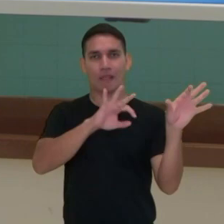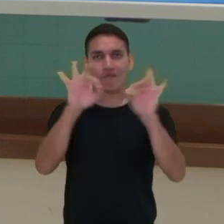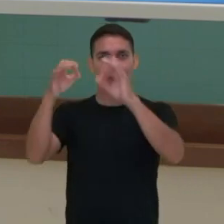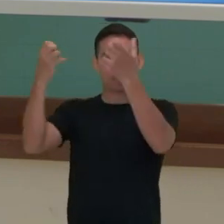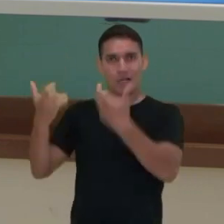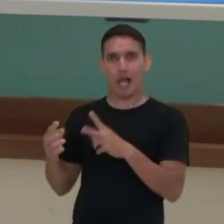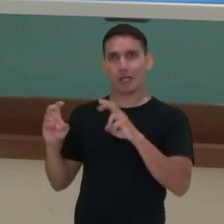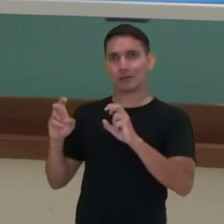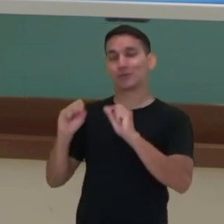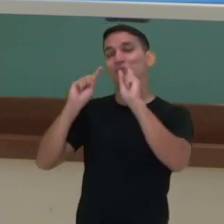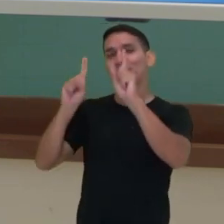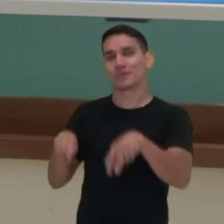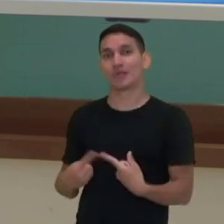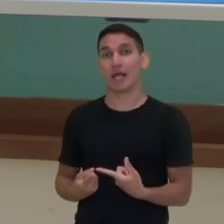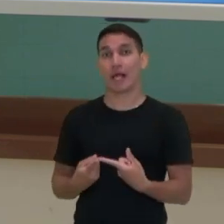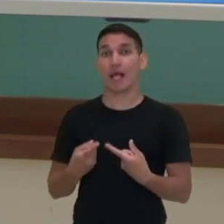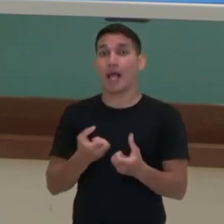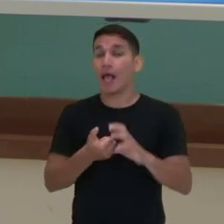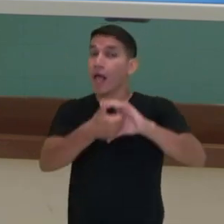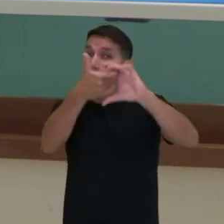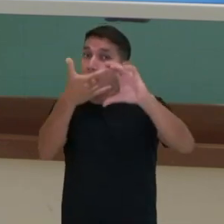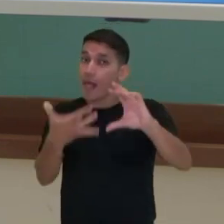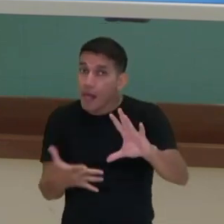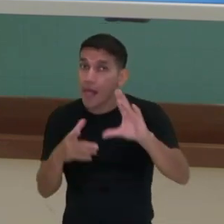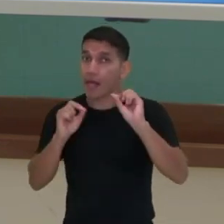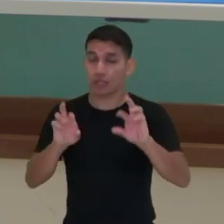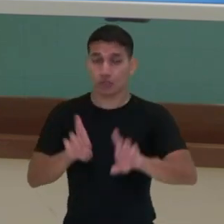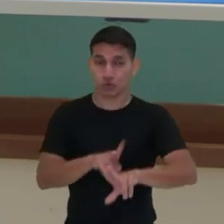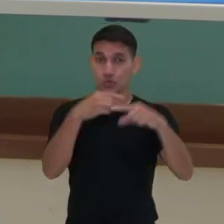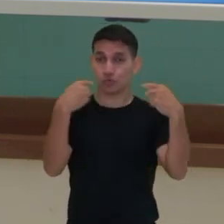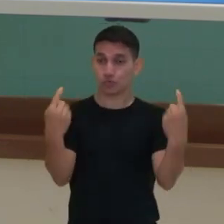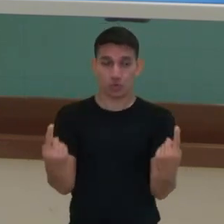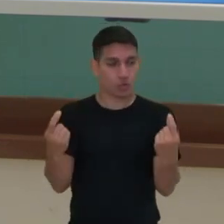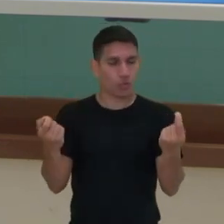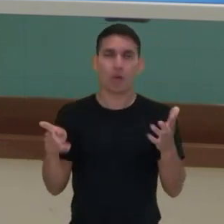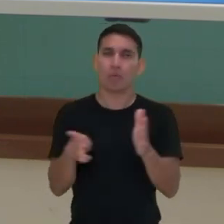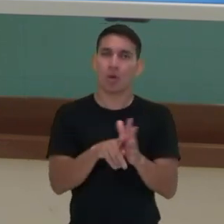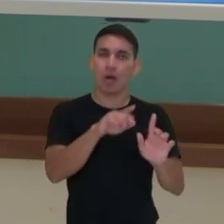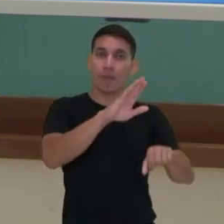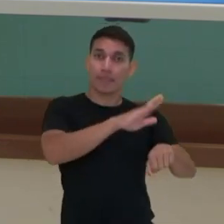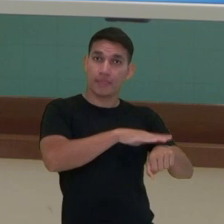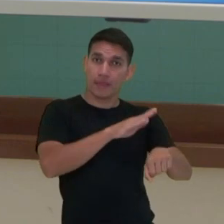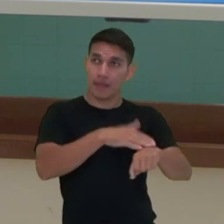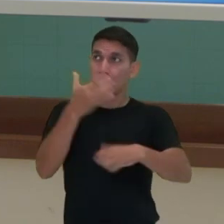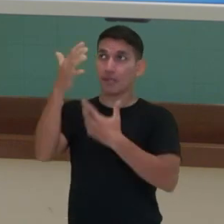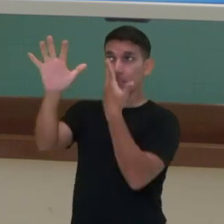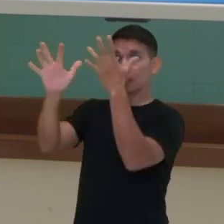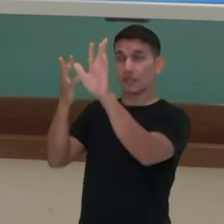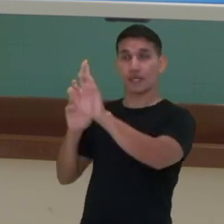nós falamos sobre as características de tempo e clima, as